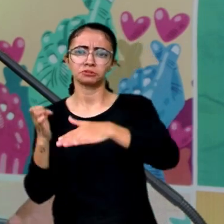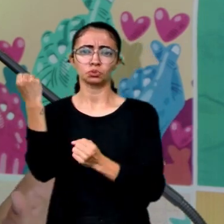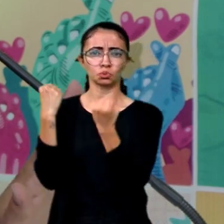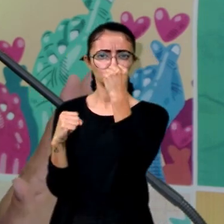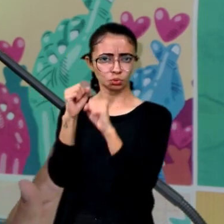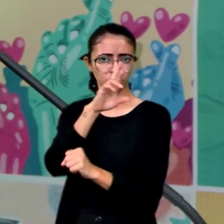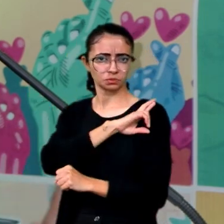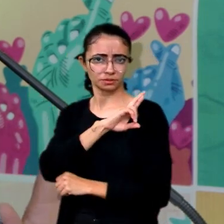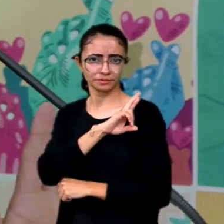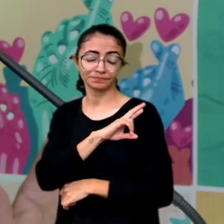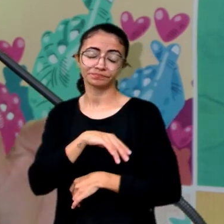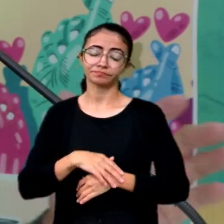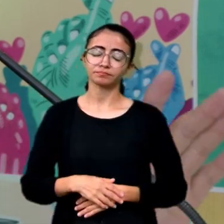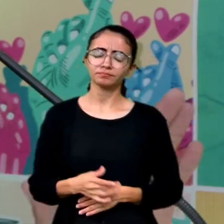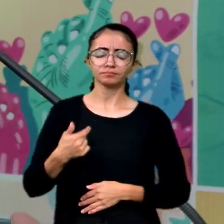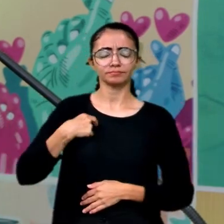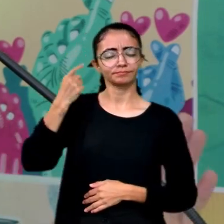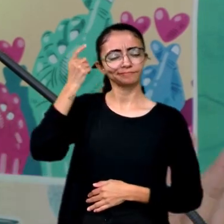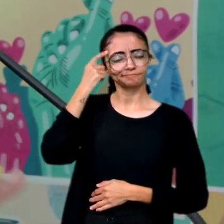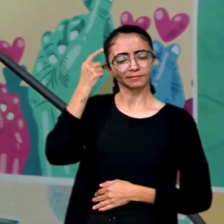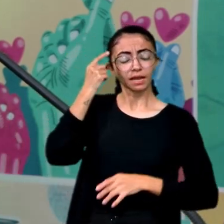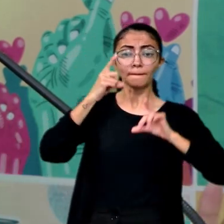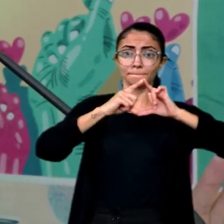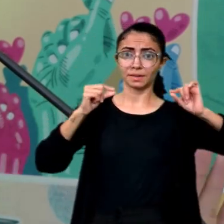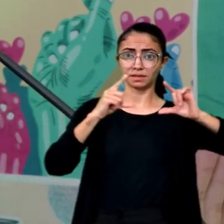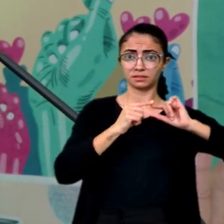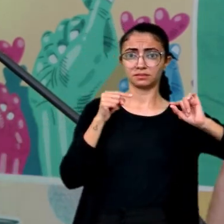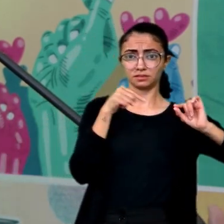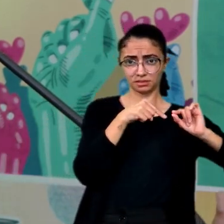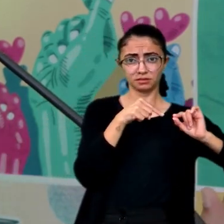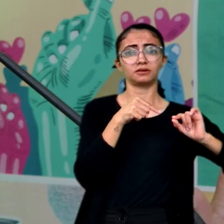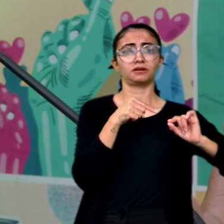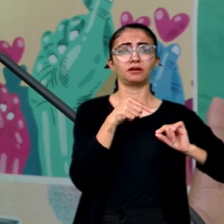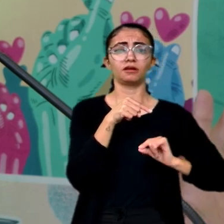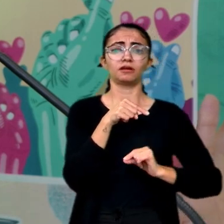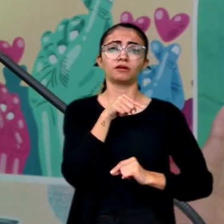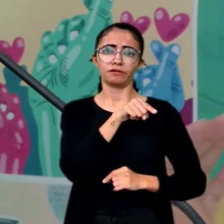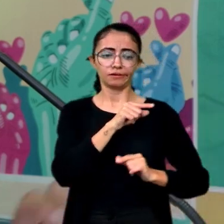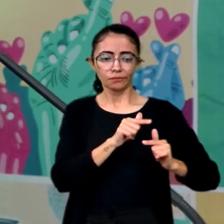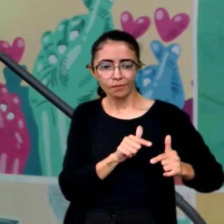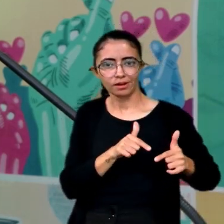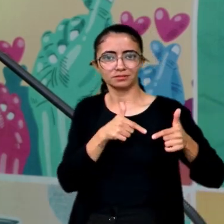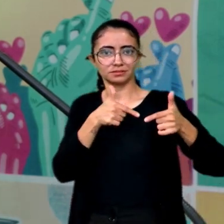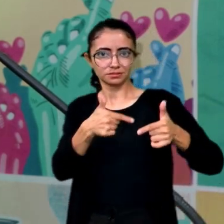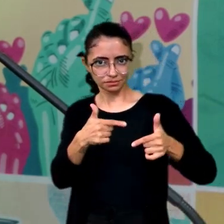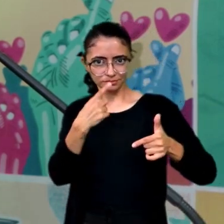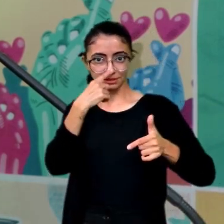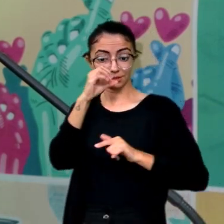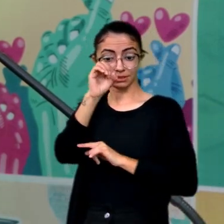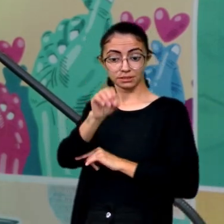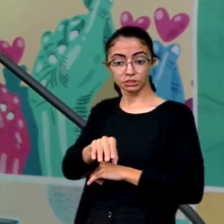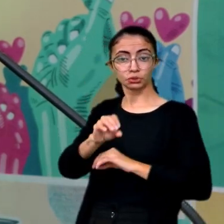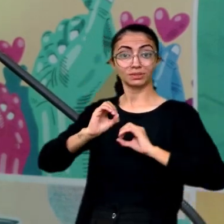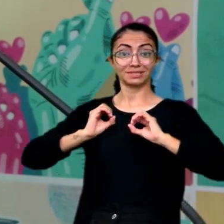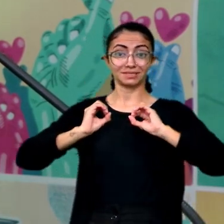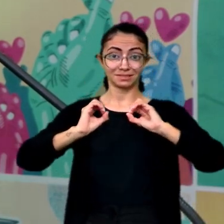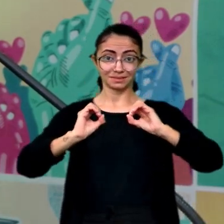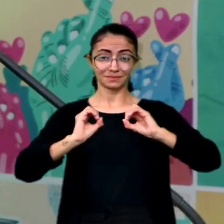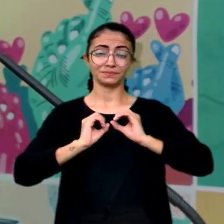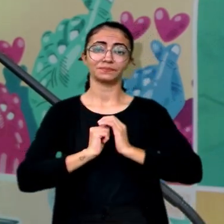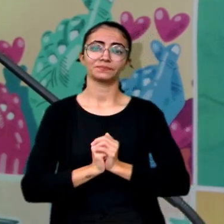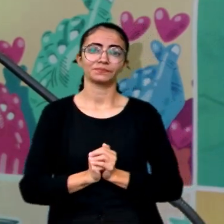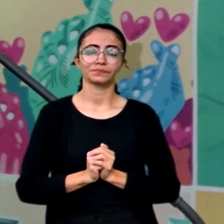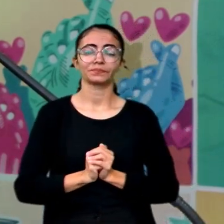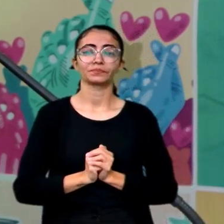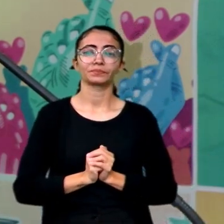se colocou como uma das cidades dessa iniciativa Lixo Zero, que é o tema até do nosso